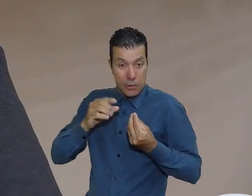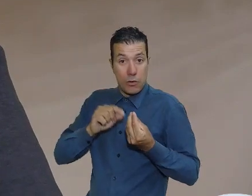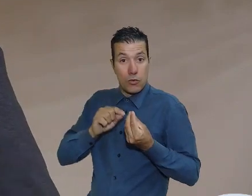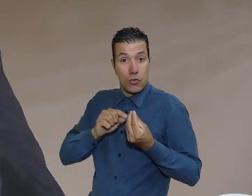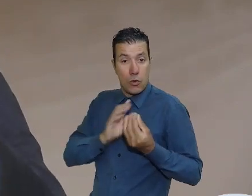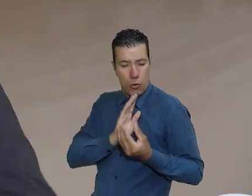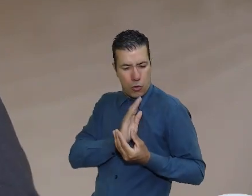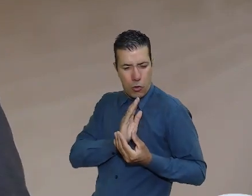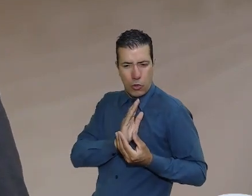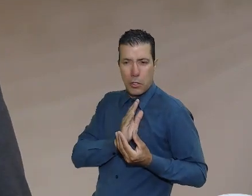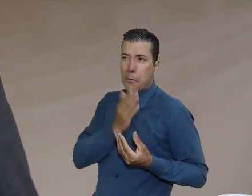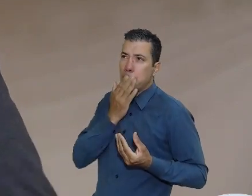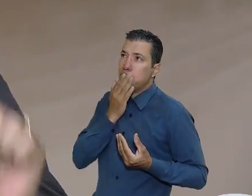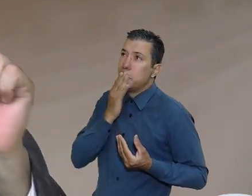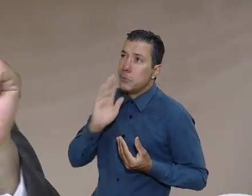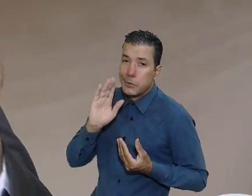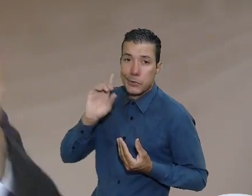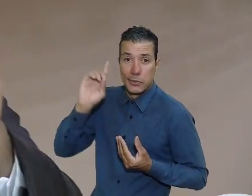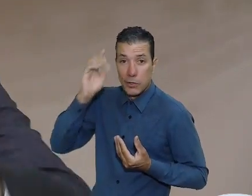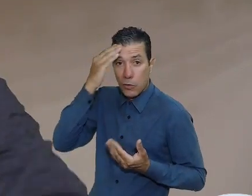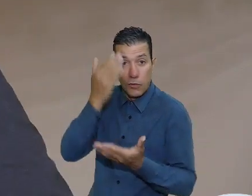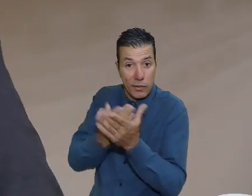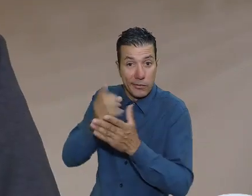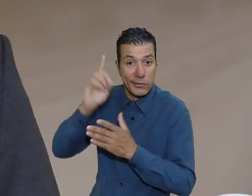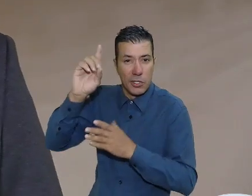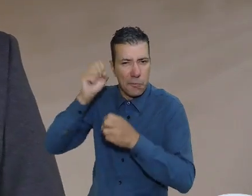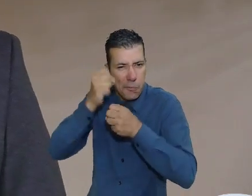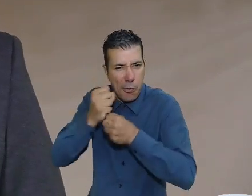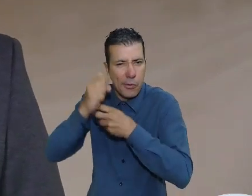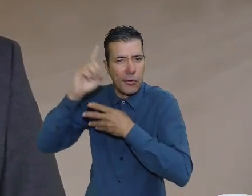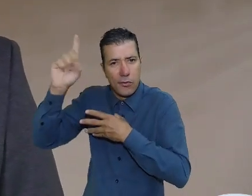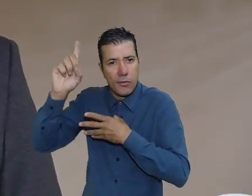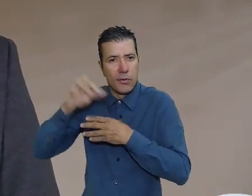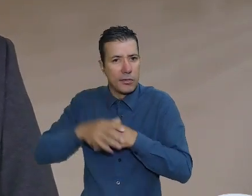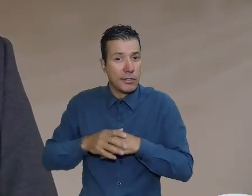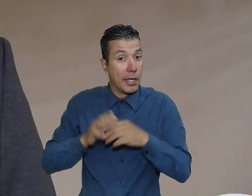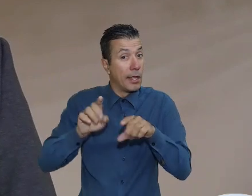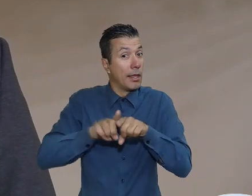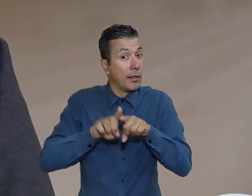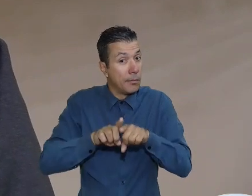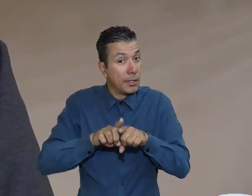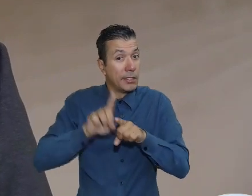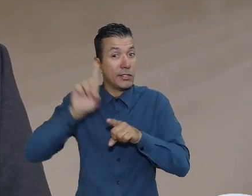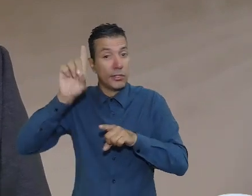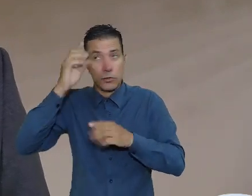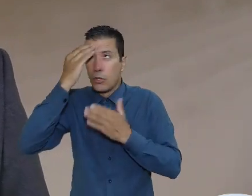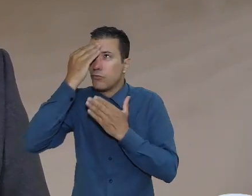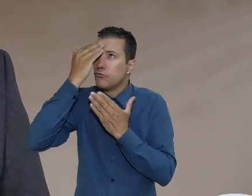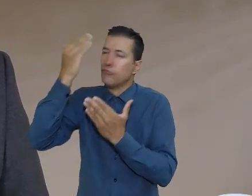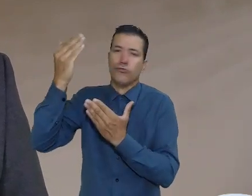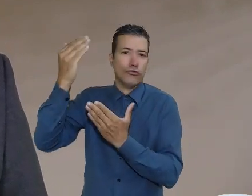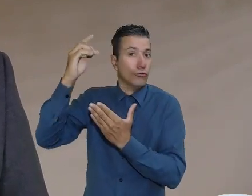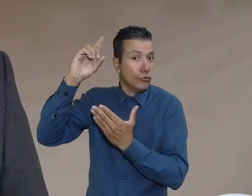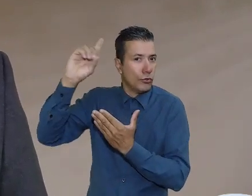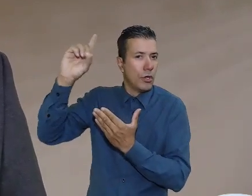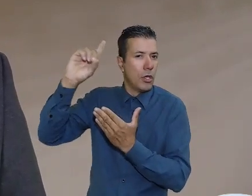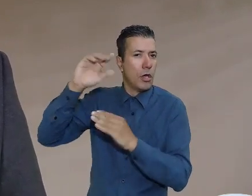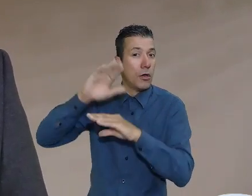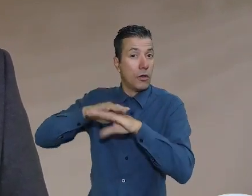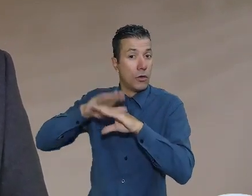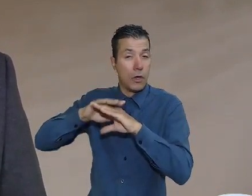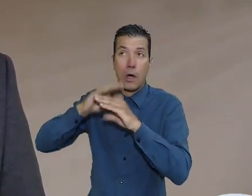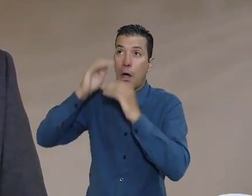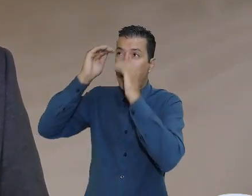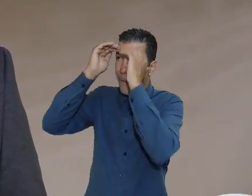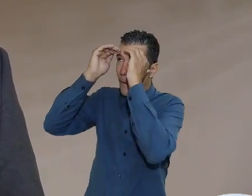mãos todo pedido, porque confiamos que só Ele é poderoso, mas também Ele é o Deus da nossa gratidão, porque a Ele deve ser